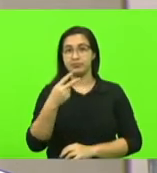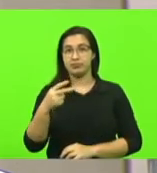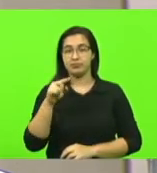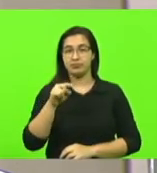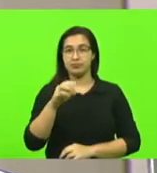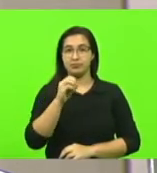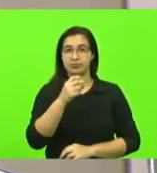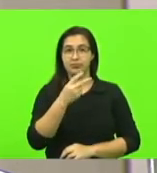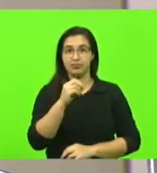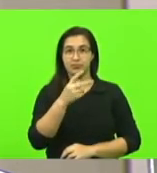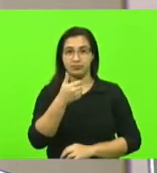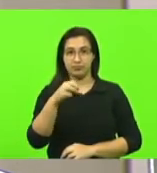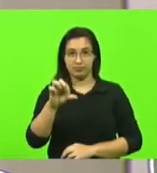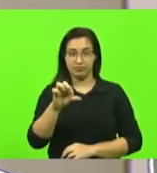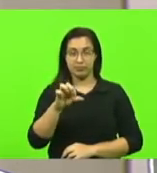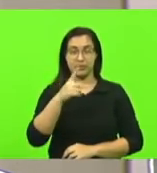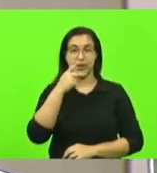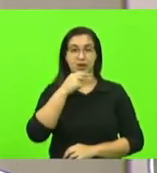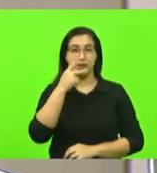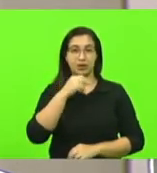522.0/2019, autor deputado Kennedy Nunes.